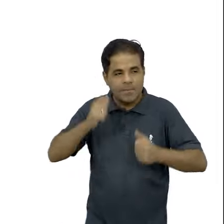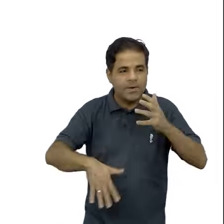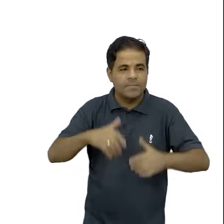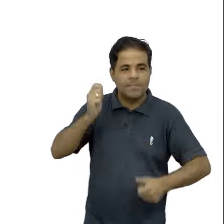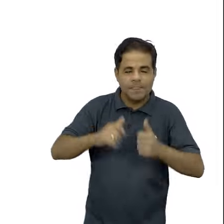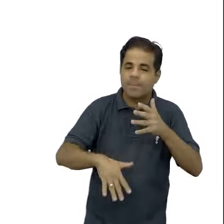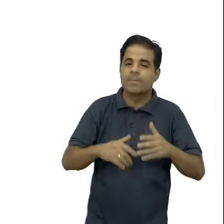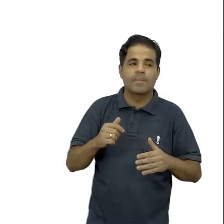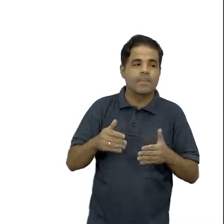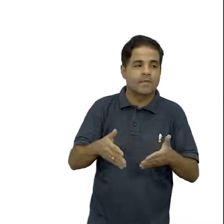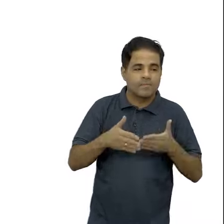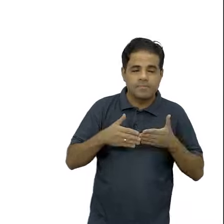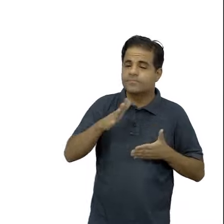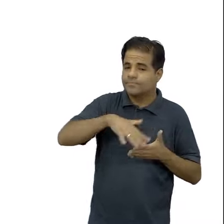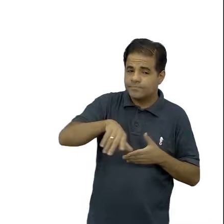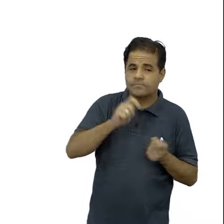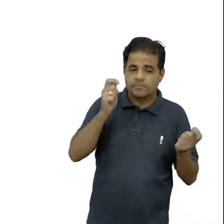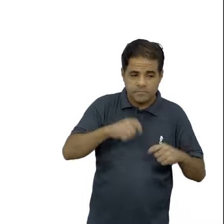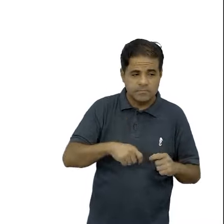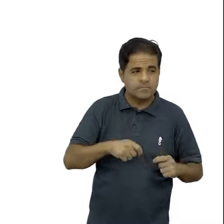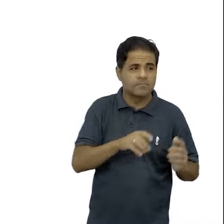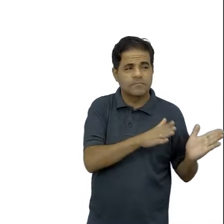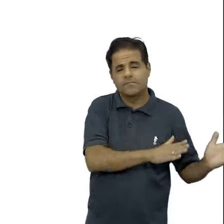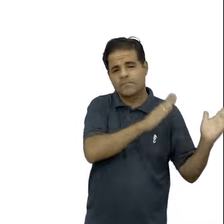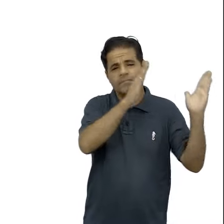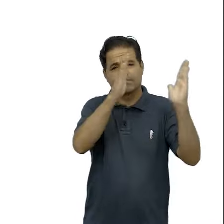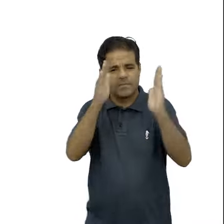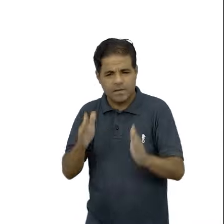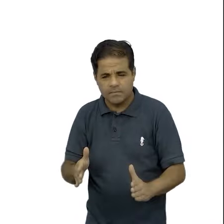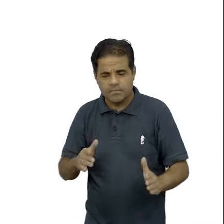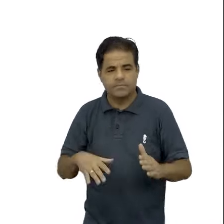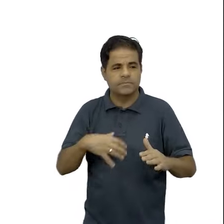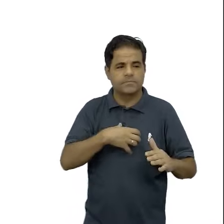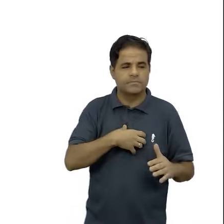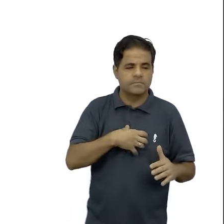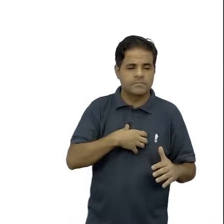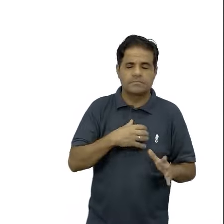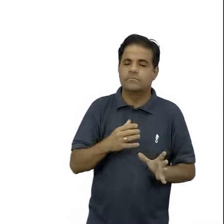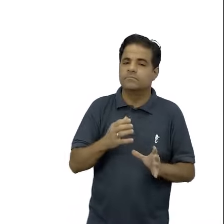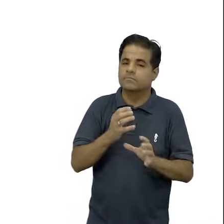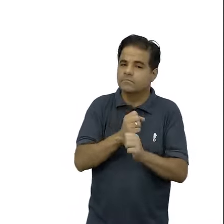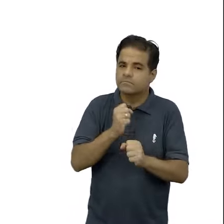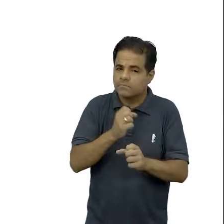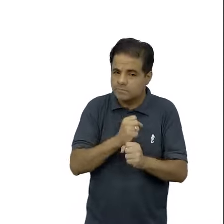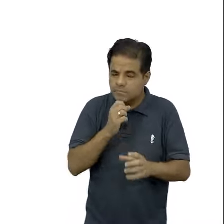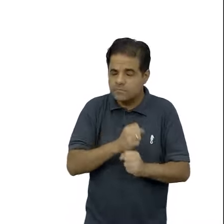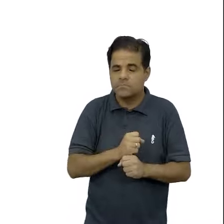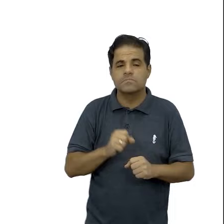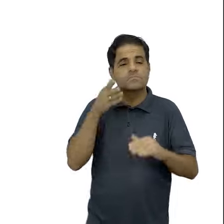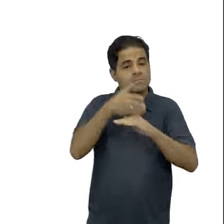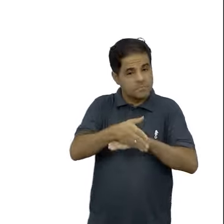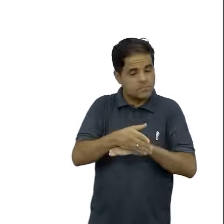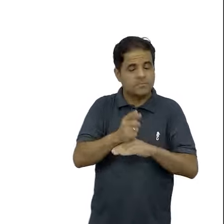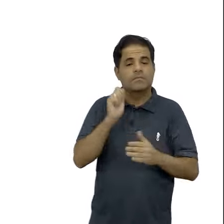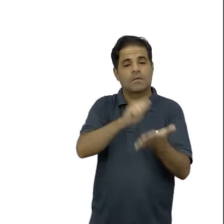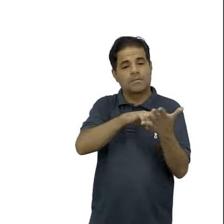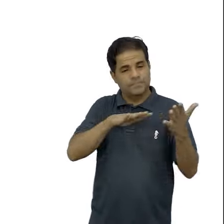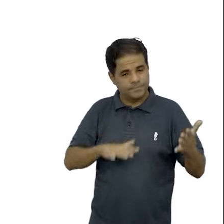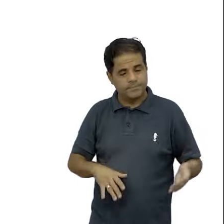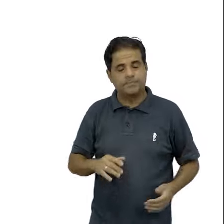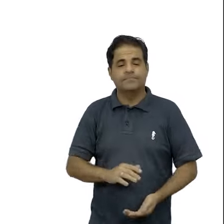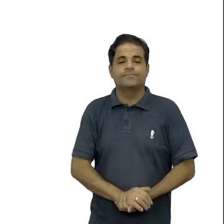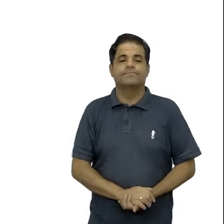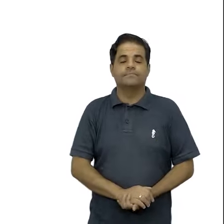professor potencialize essas diferentes formas de contagem no momento da socialização das